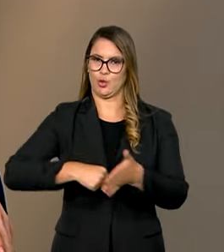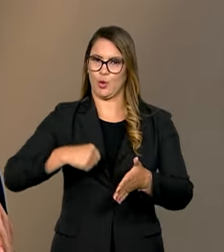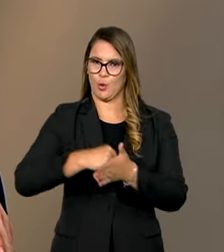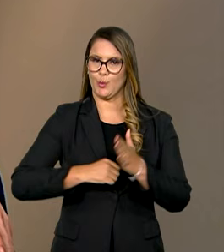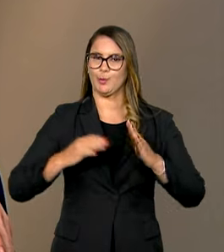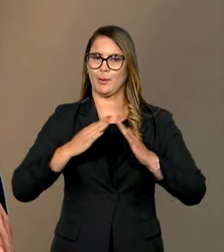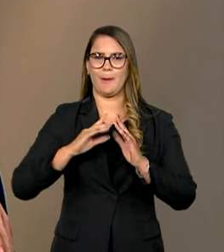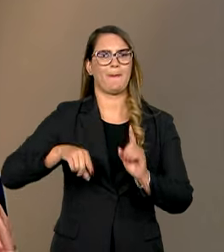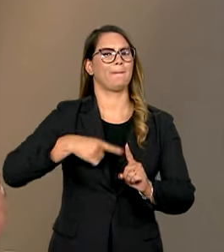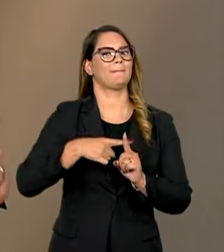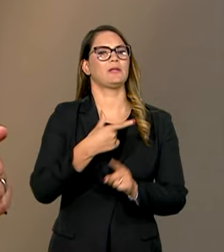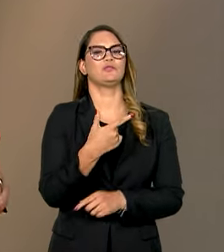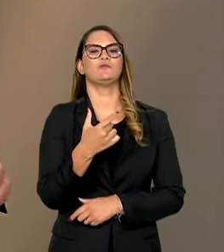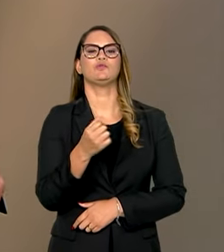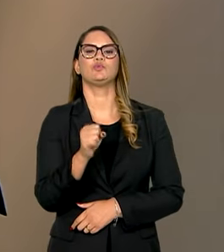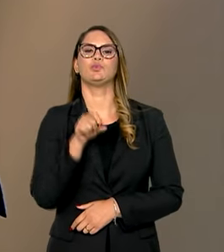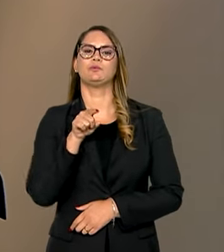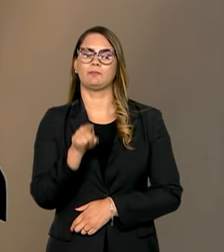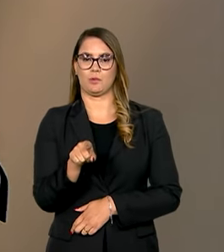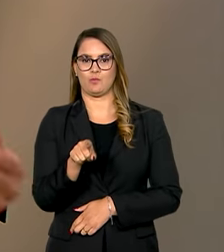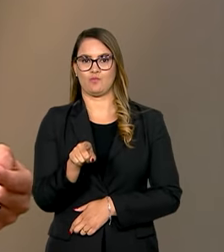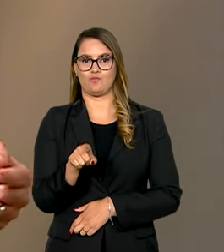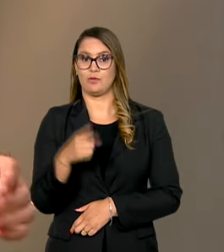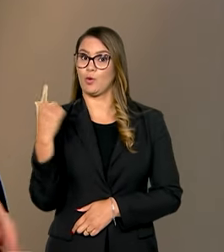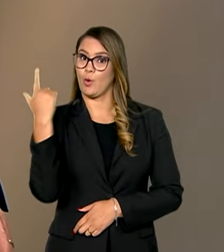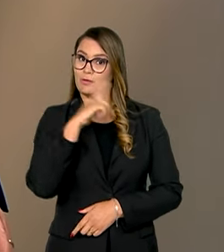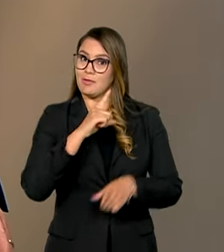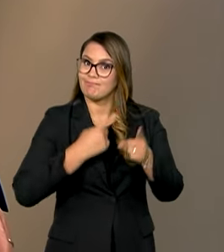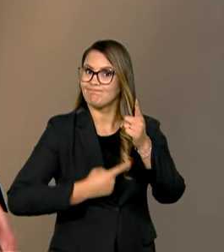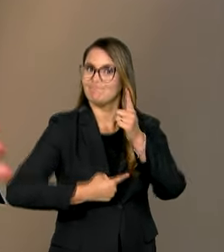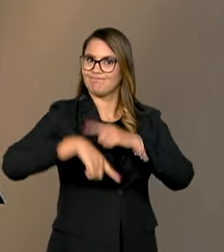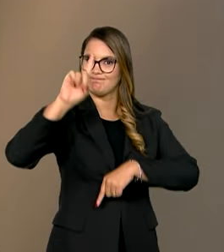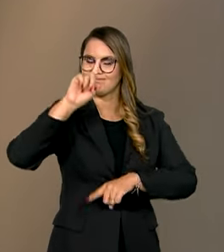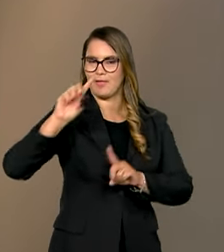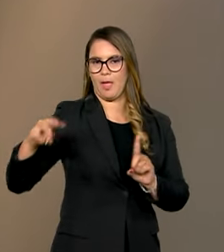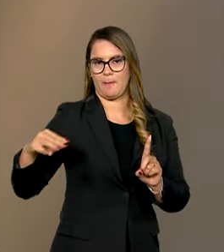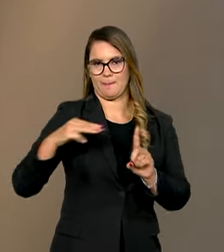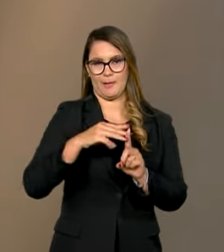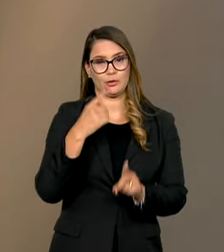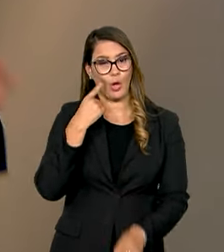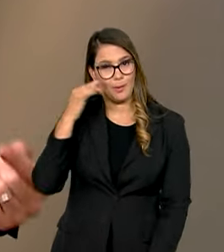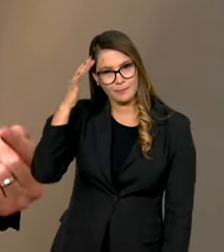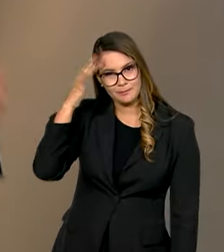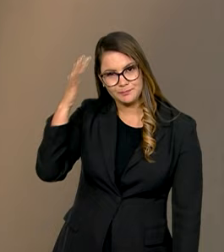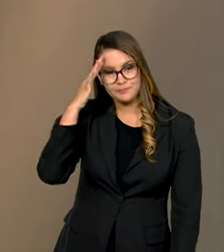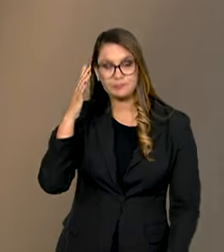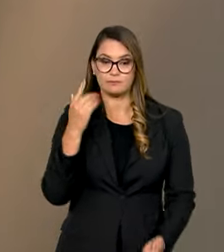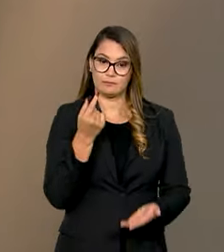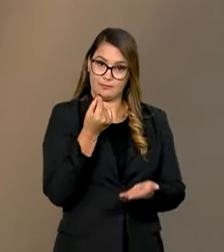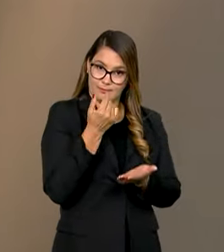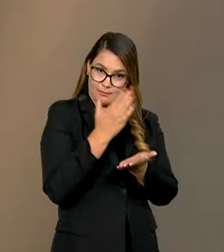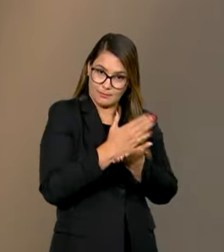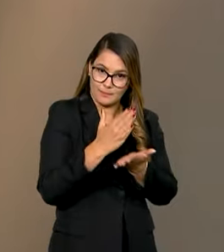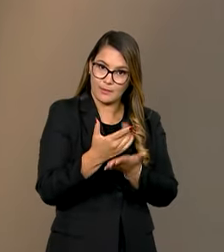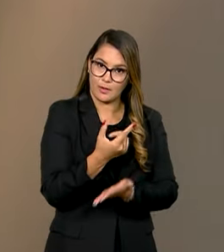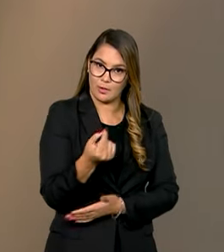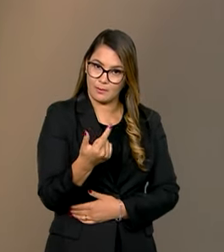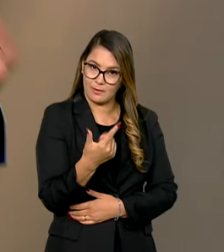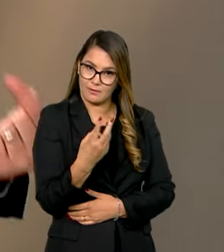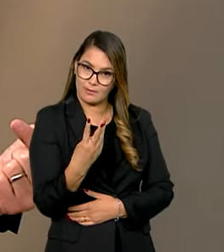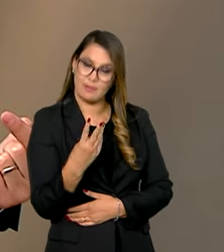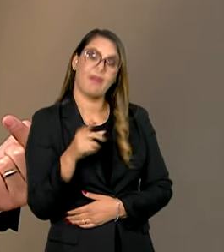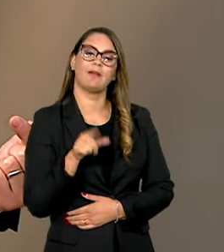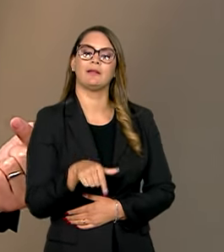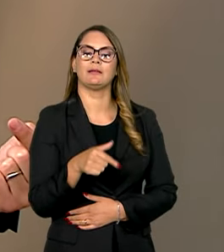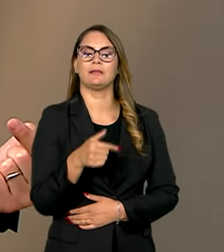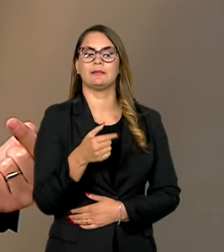28 mil unidades. Com isso, a gente ultrapassa a meta, por exemplo, só para você ter uma ideia, em financiamentos, a meta do ano de 2023 eram